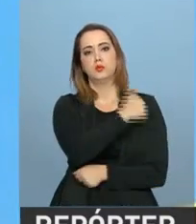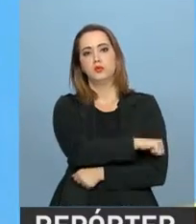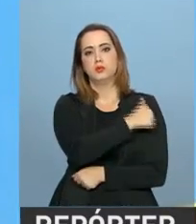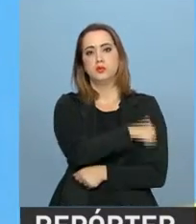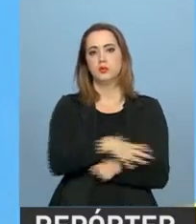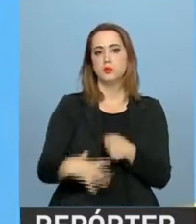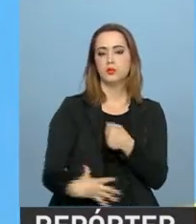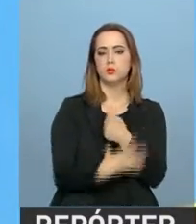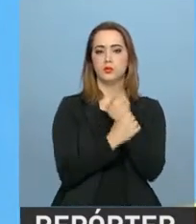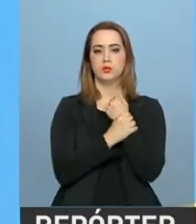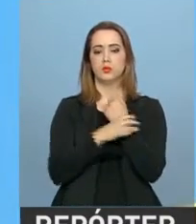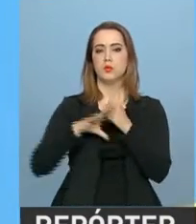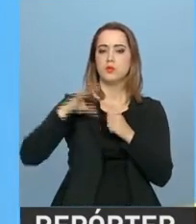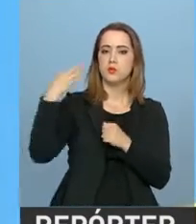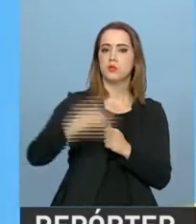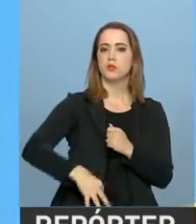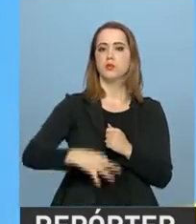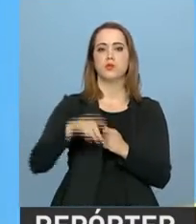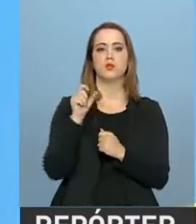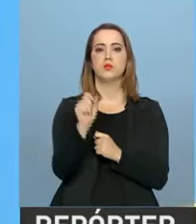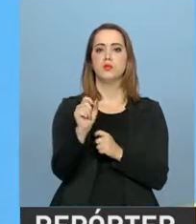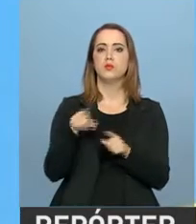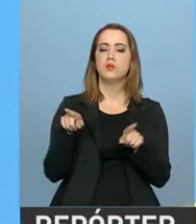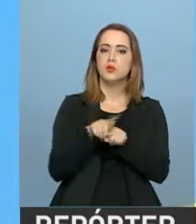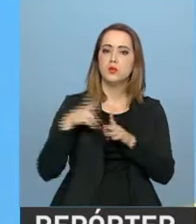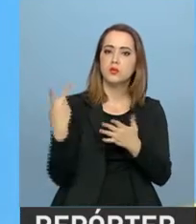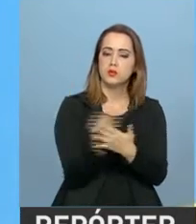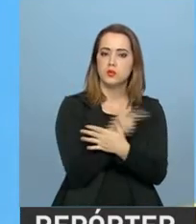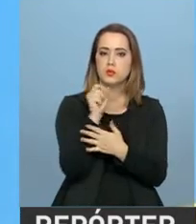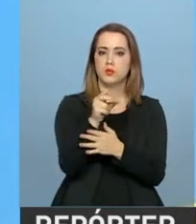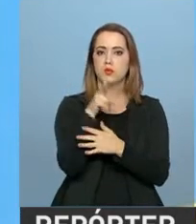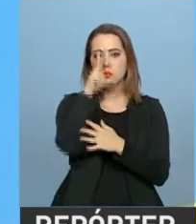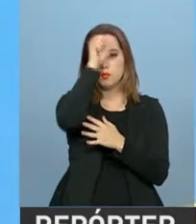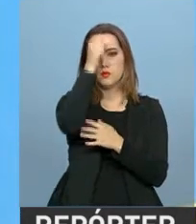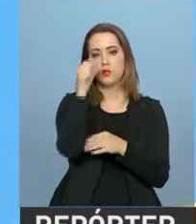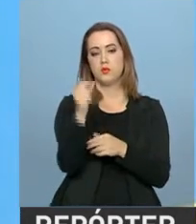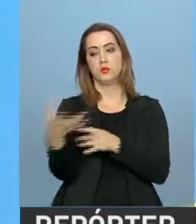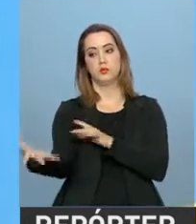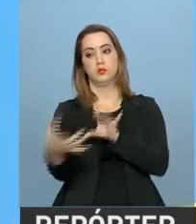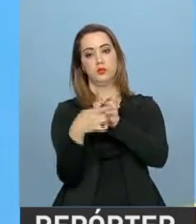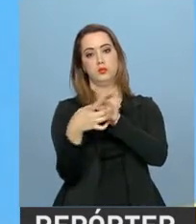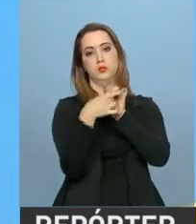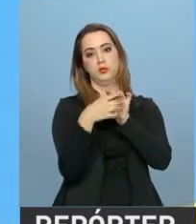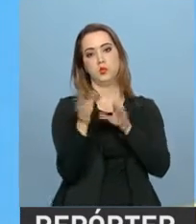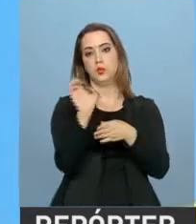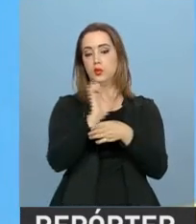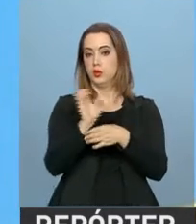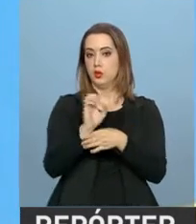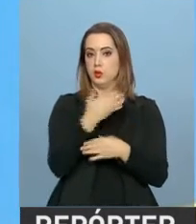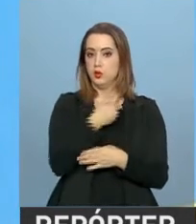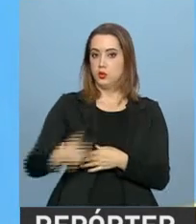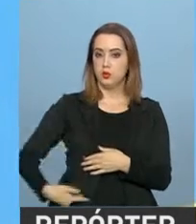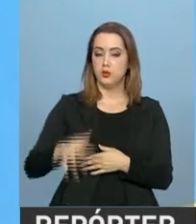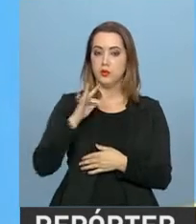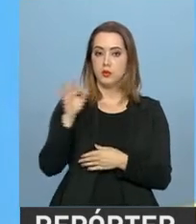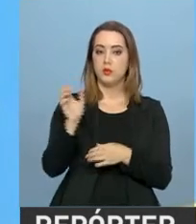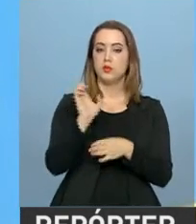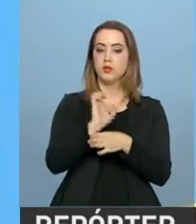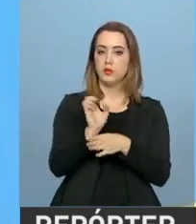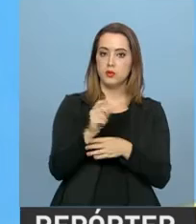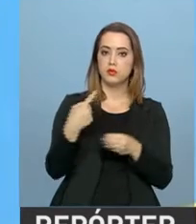segurança absoluta que se deu por força desta interação entre união estado